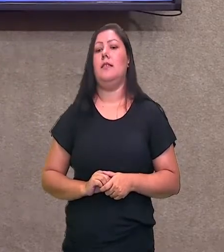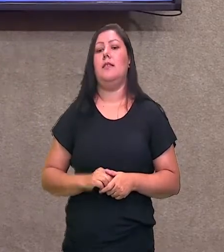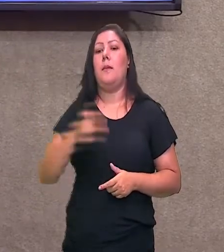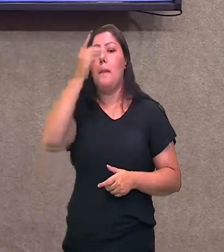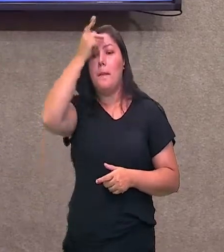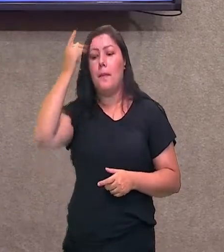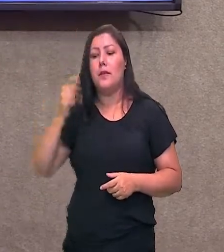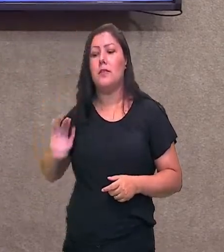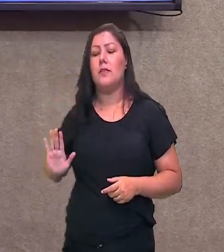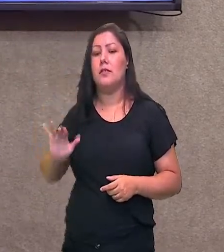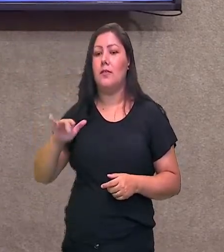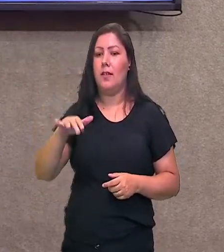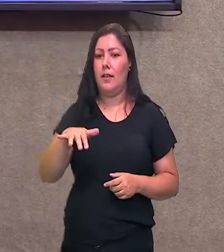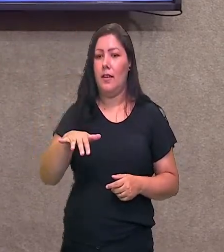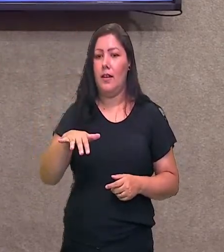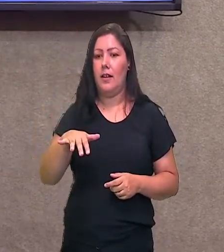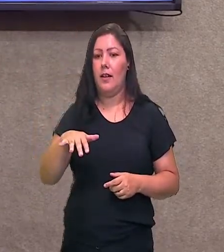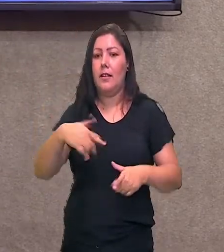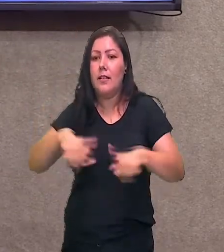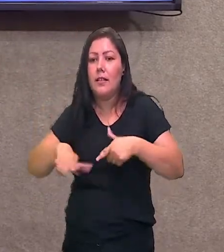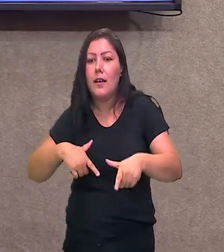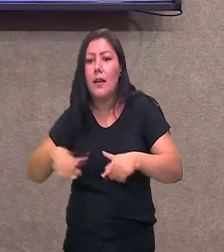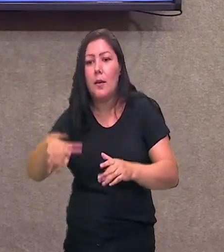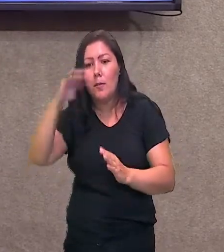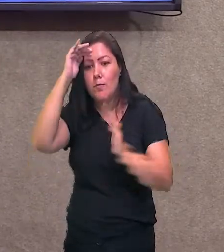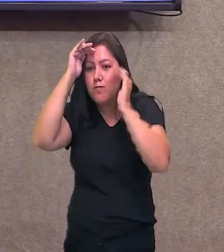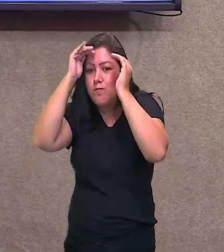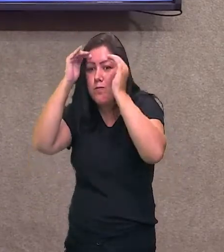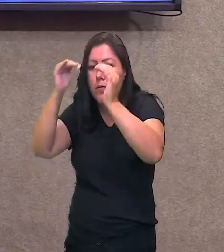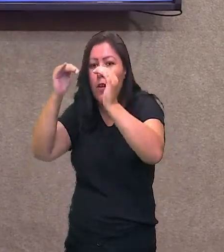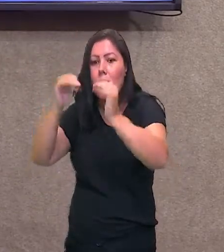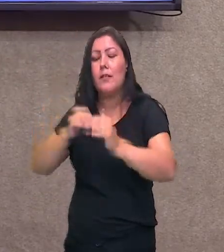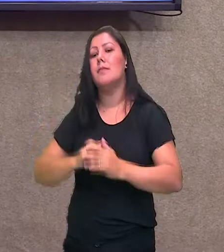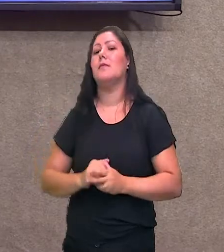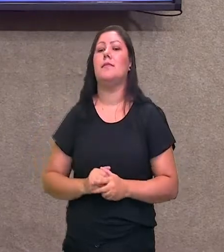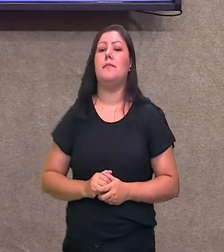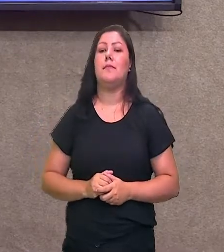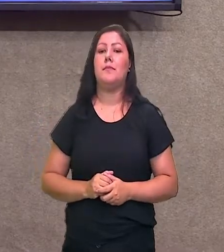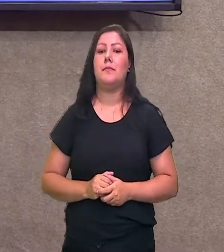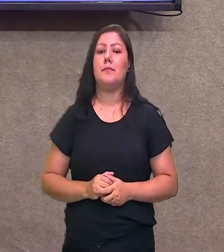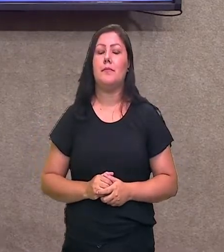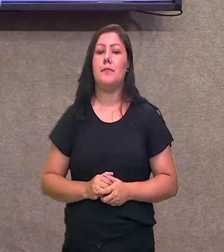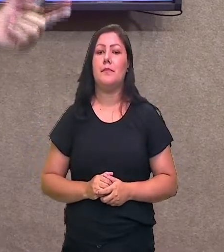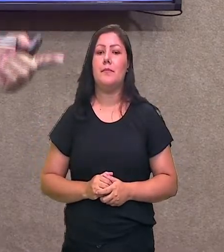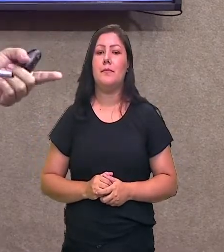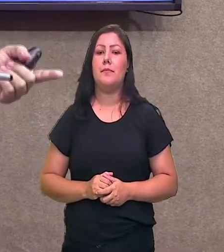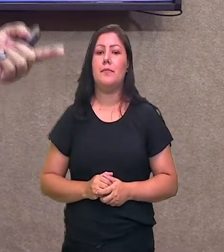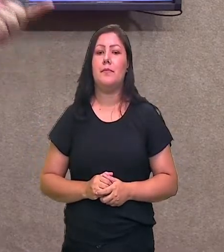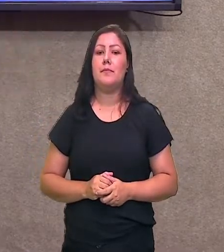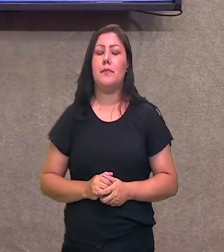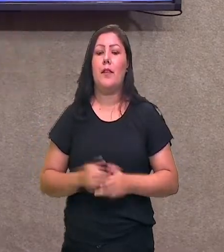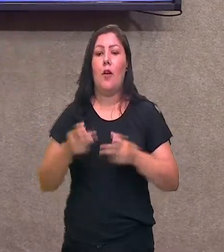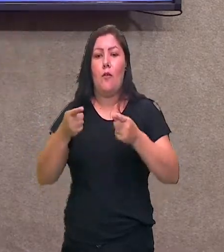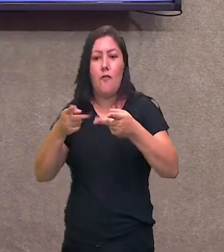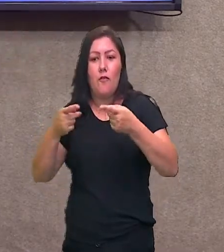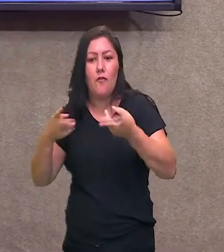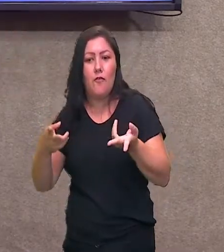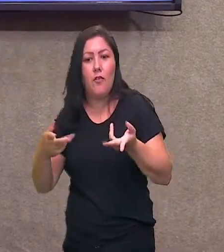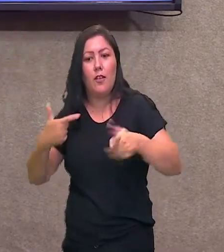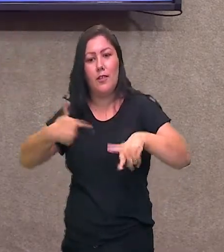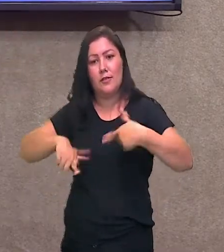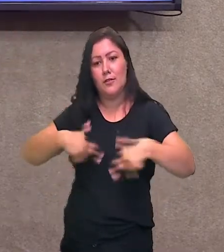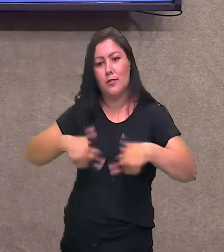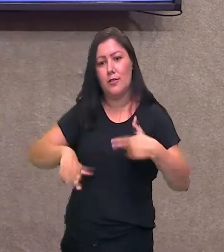o seu pai trabalha para alguém, o seu pai está vendendo a força de trabalho em troca de um